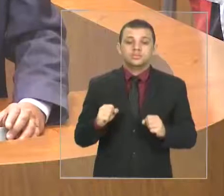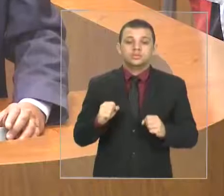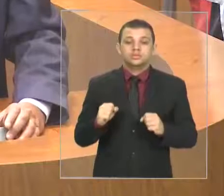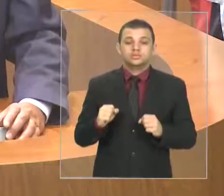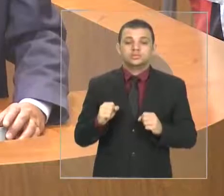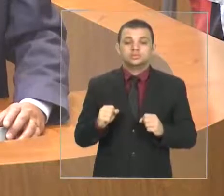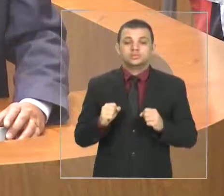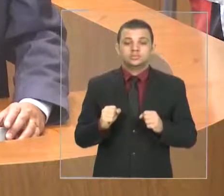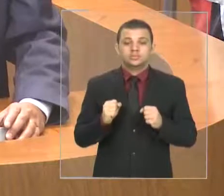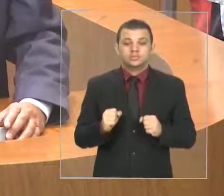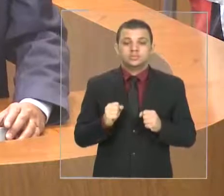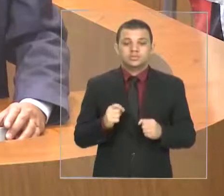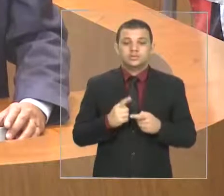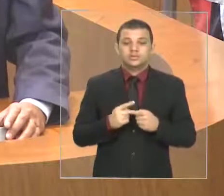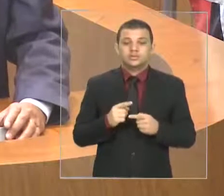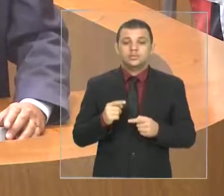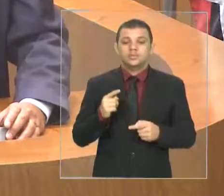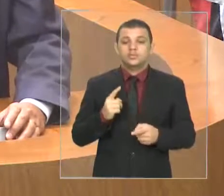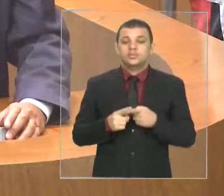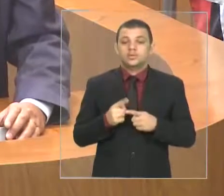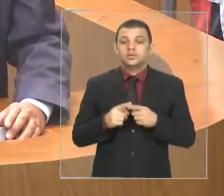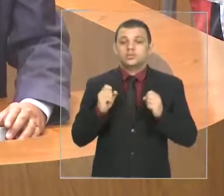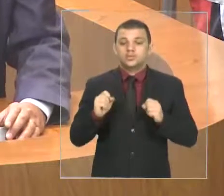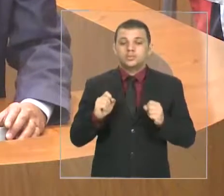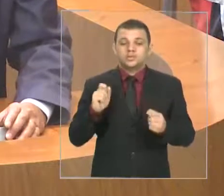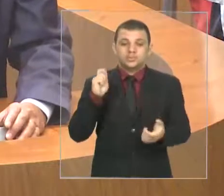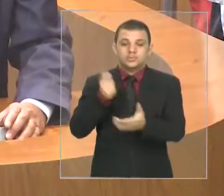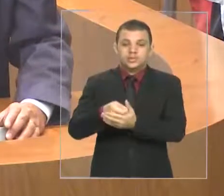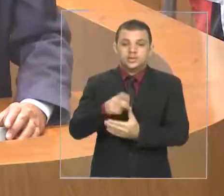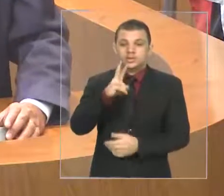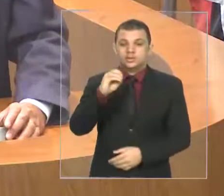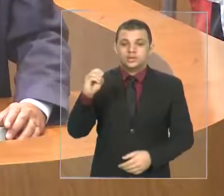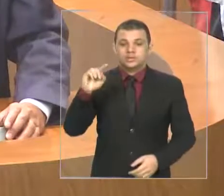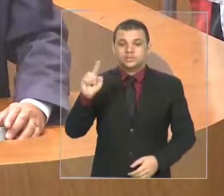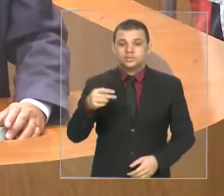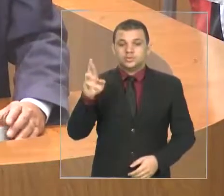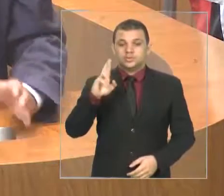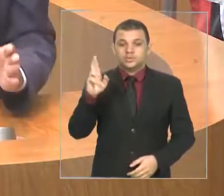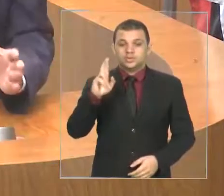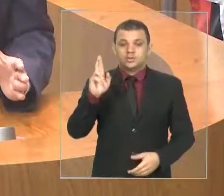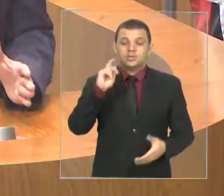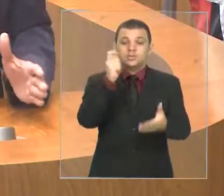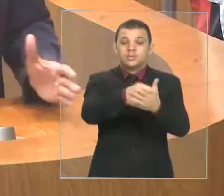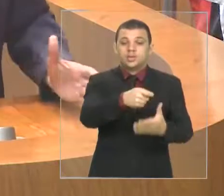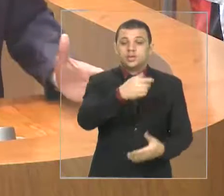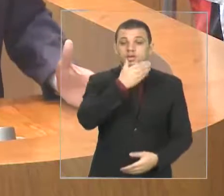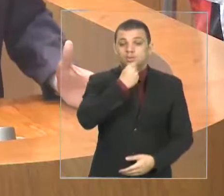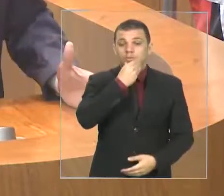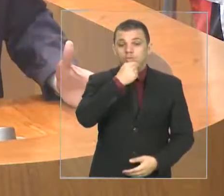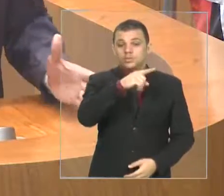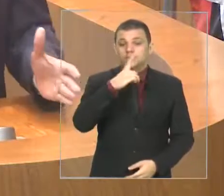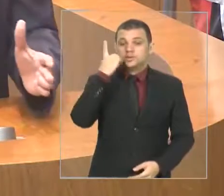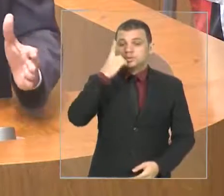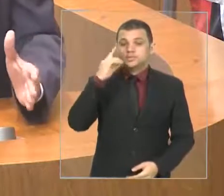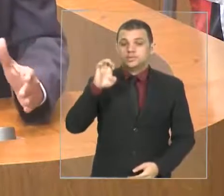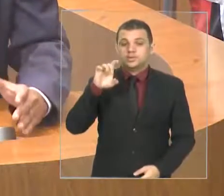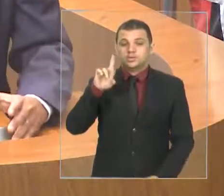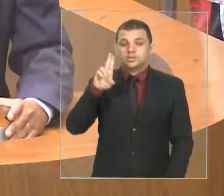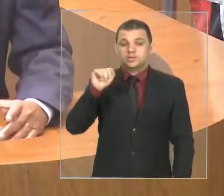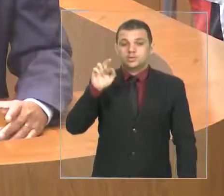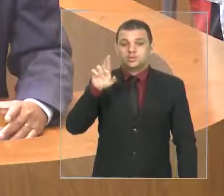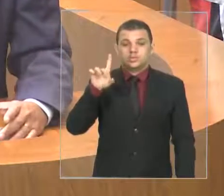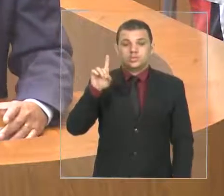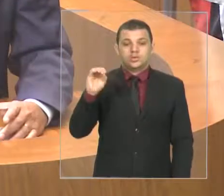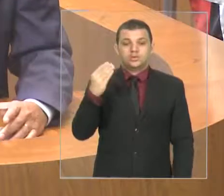o silêncio de Eduardo Cunha, que, juntamente com o Temer, foram o capitão do golpe contra